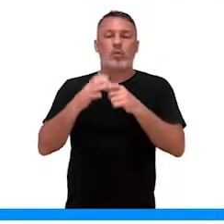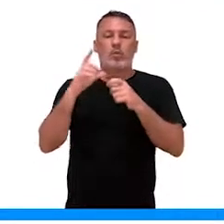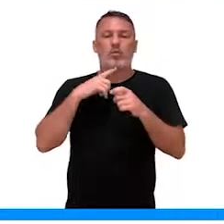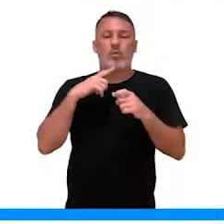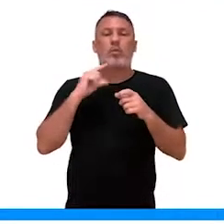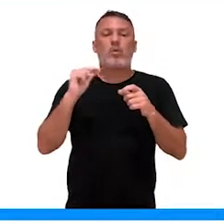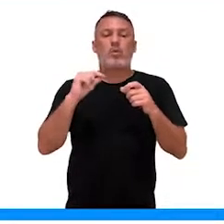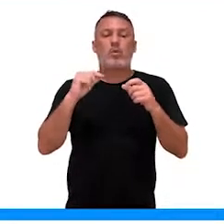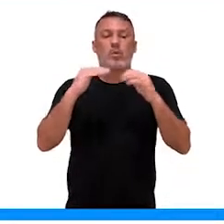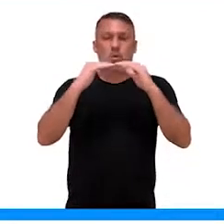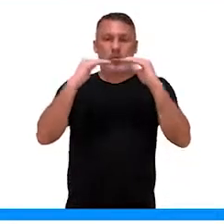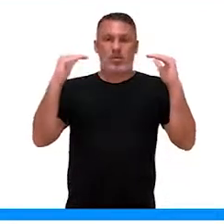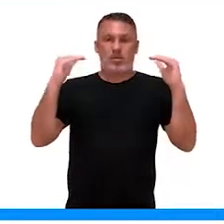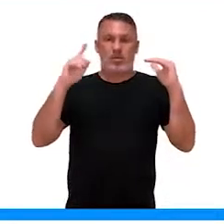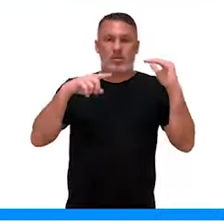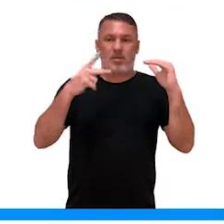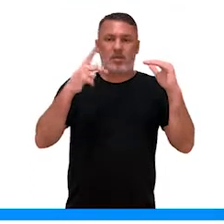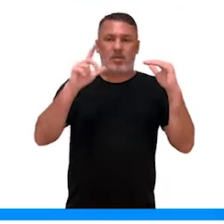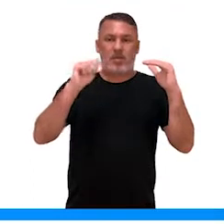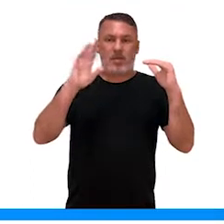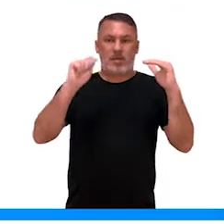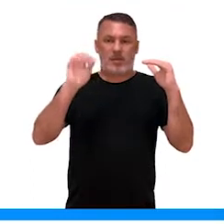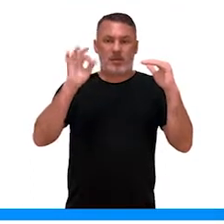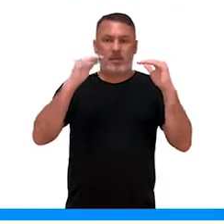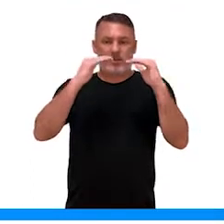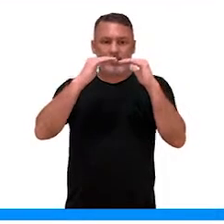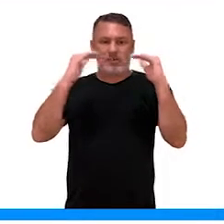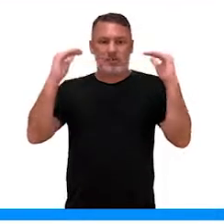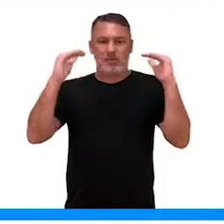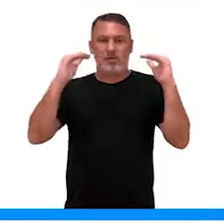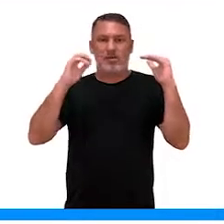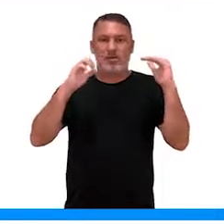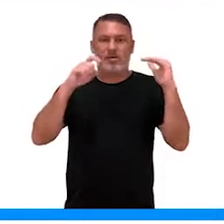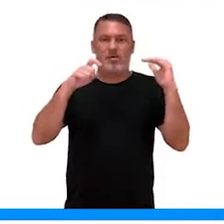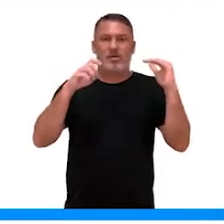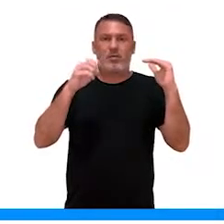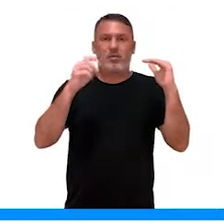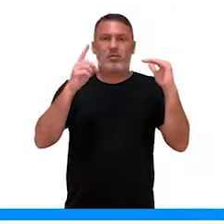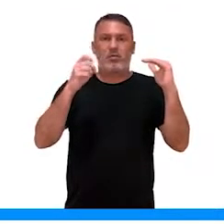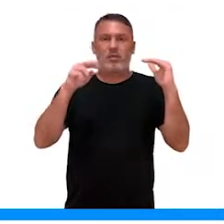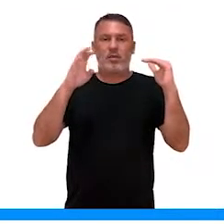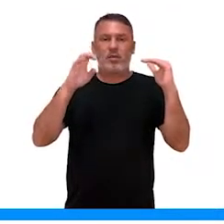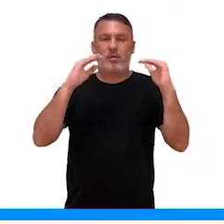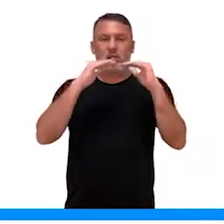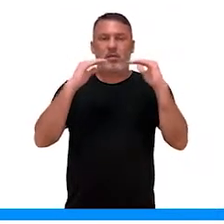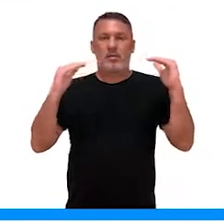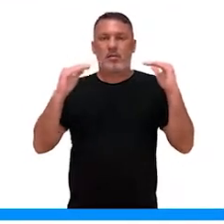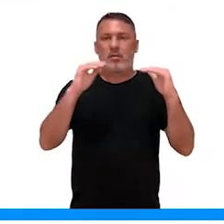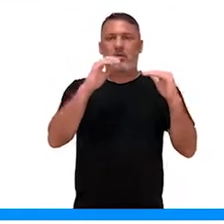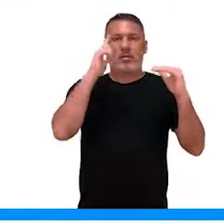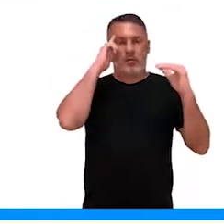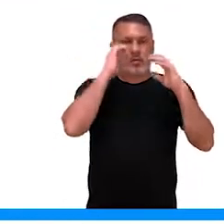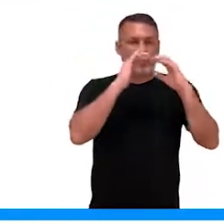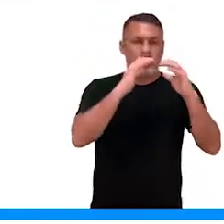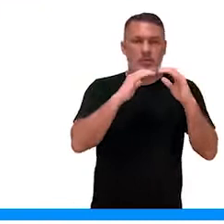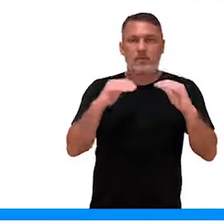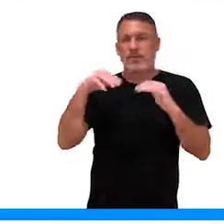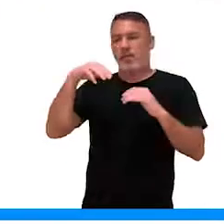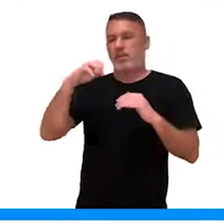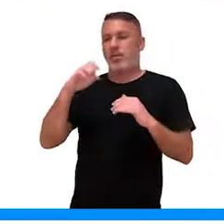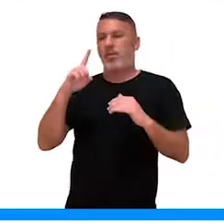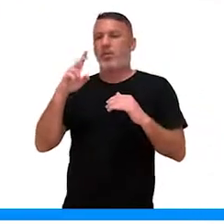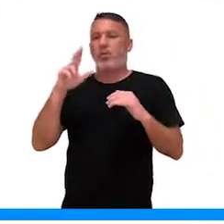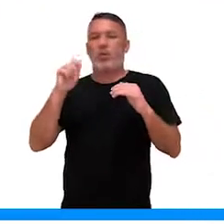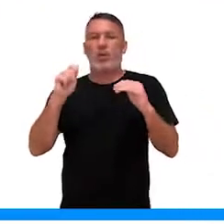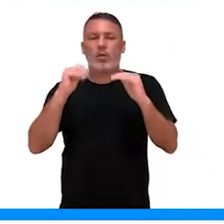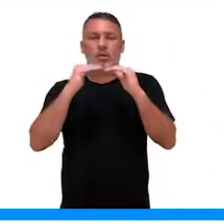promovido a partir da placa neural, que eram as células da ectoderme? Então, tanto o encéfalo como a medula, eles vão ser formados